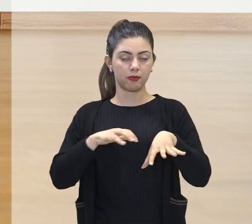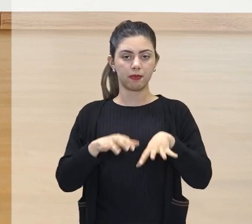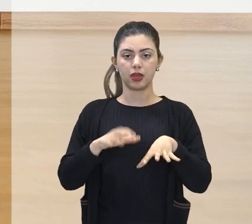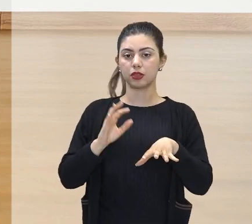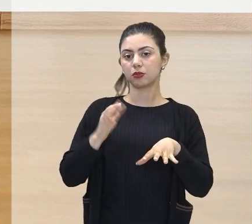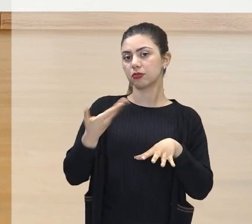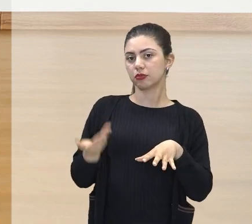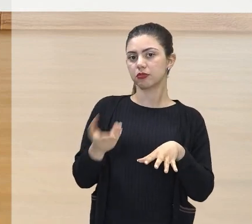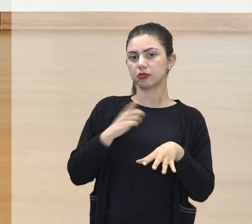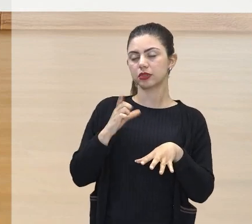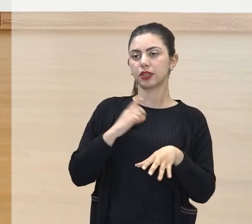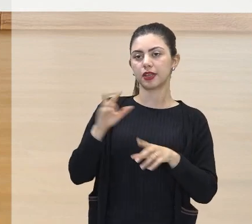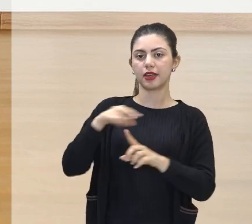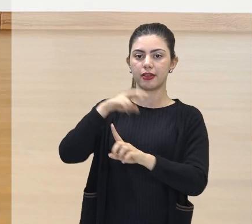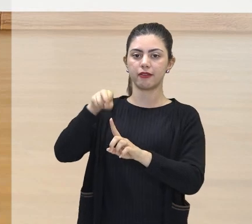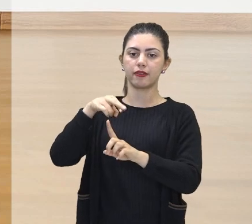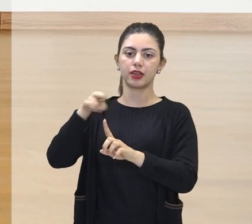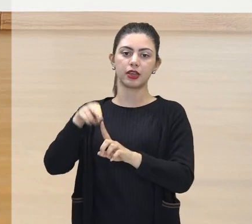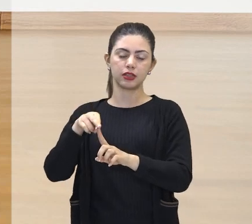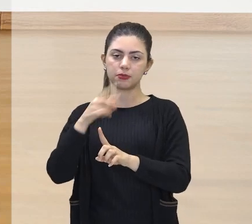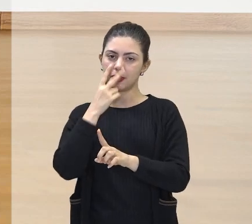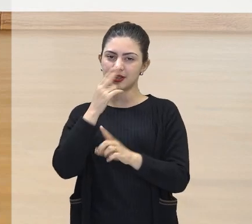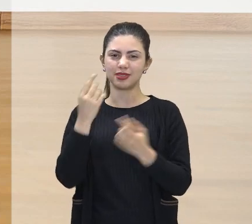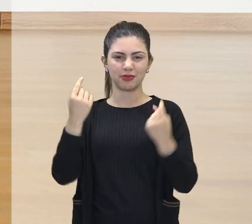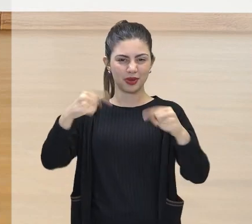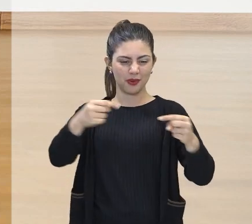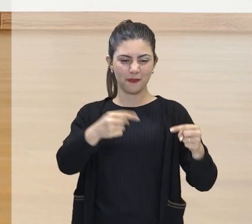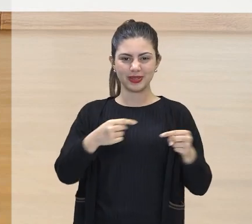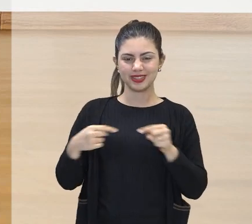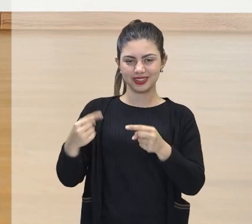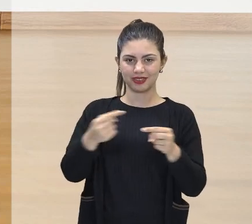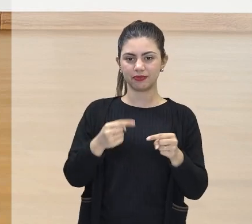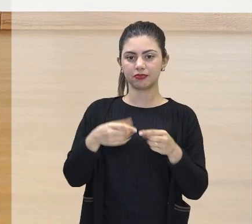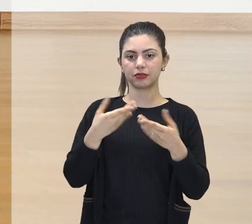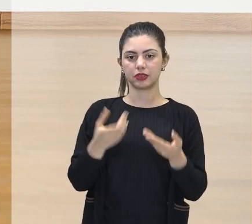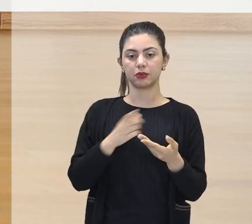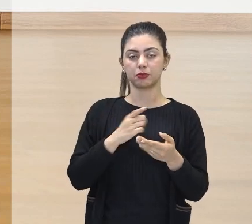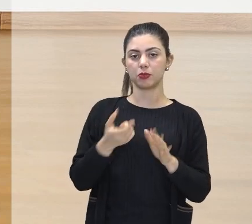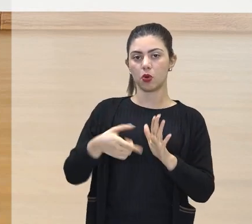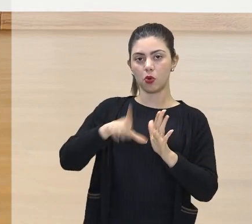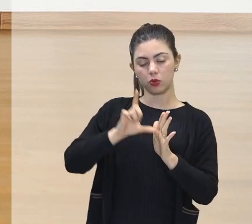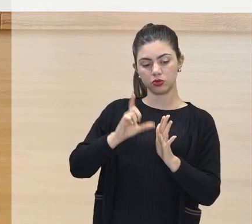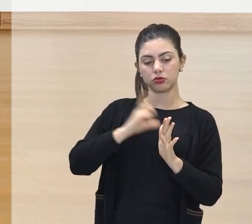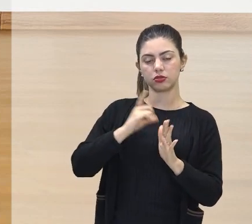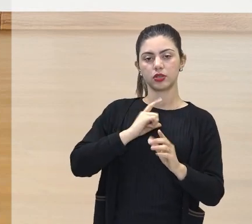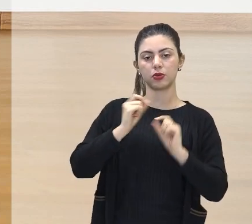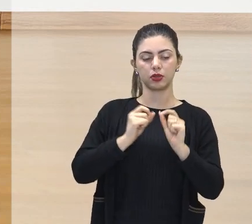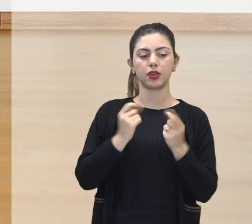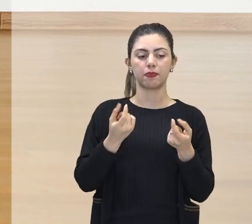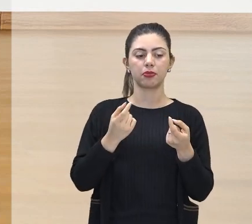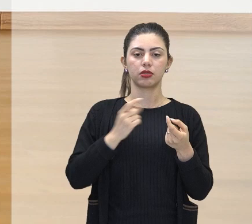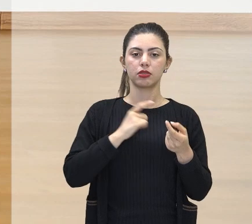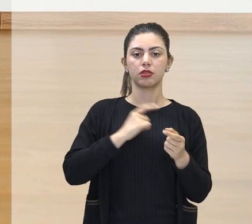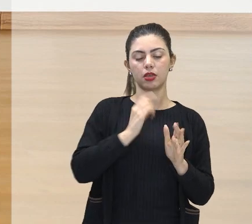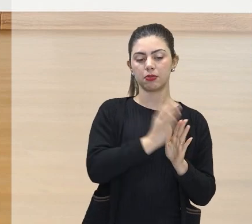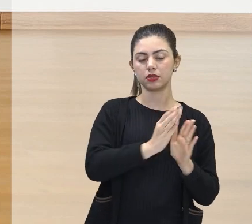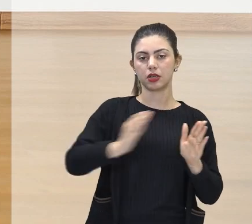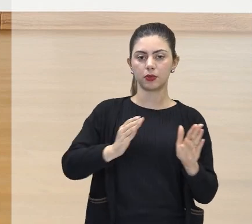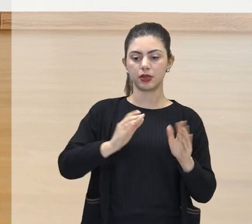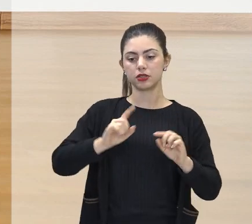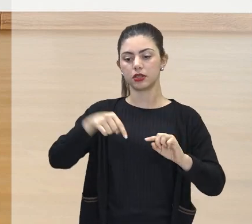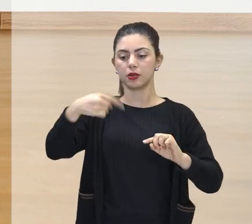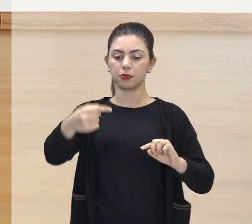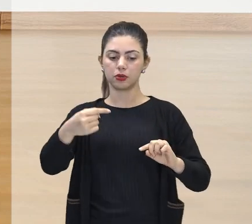uma referência direta como se fosse uma competição. O dançarino anterior mostra lá uma sequência, o próximo tem que apresentar essa mesma